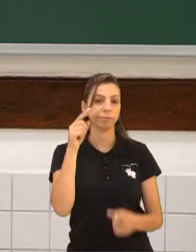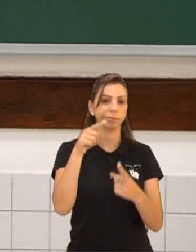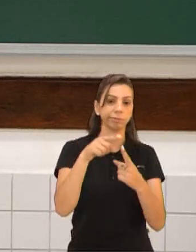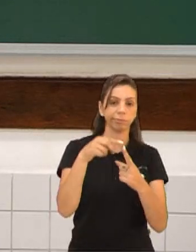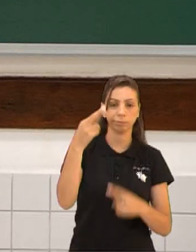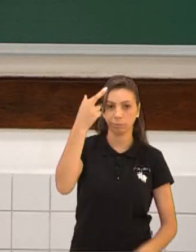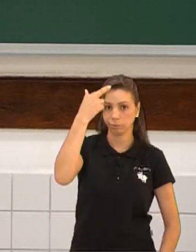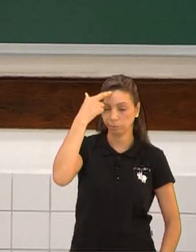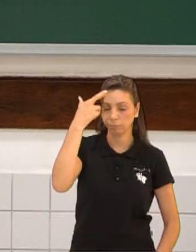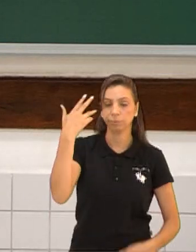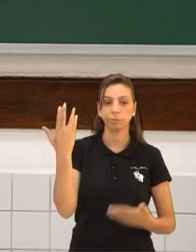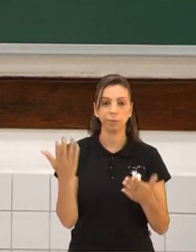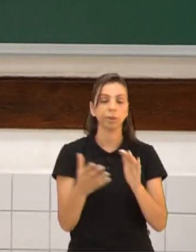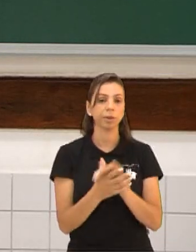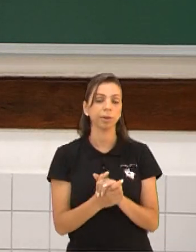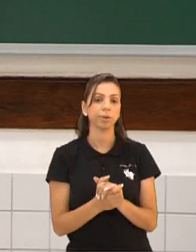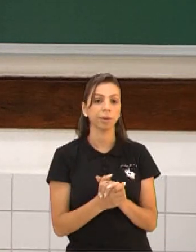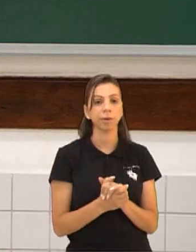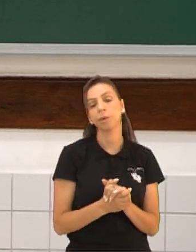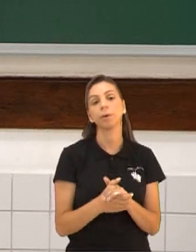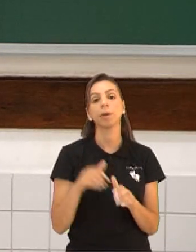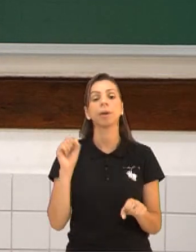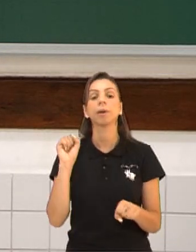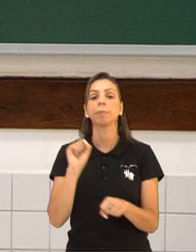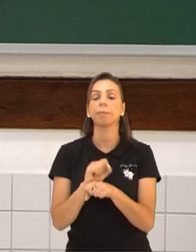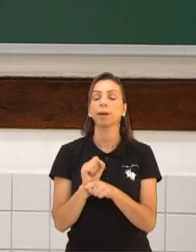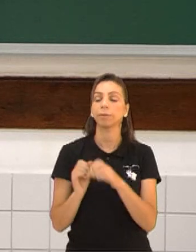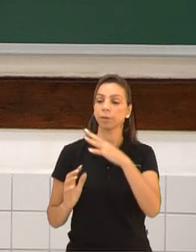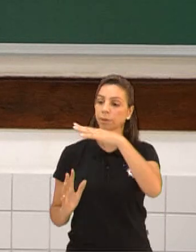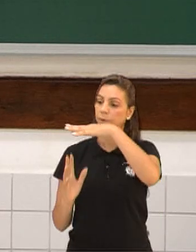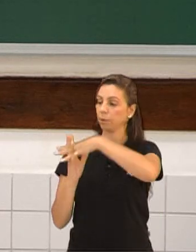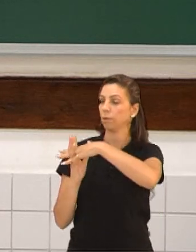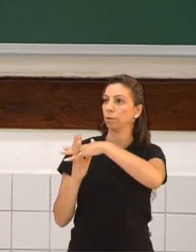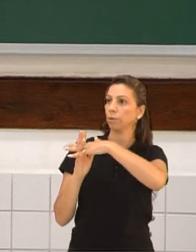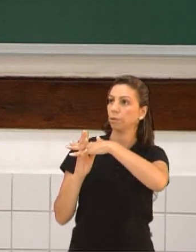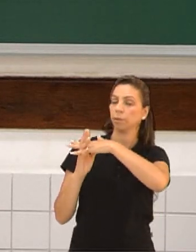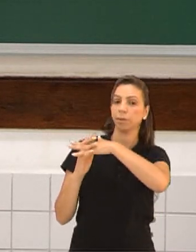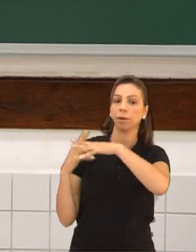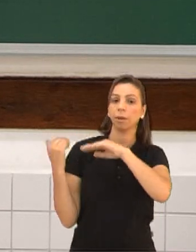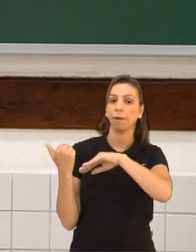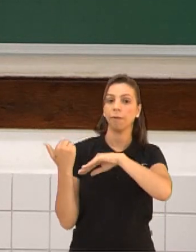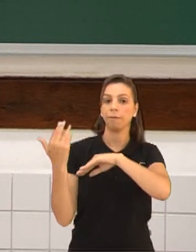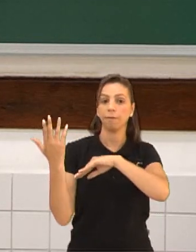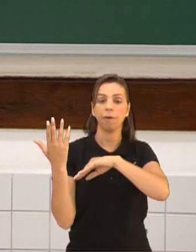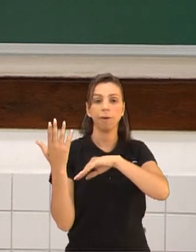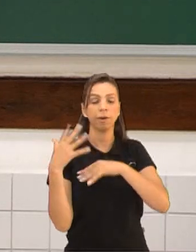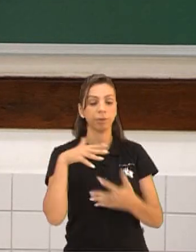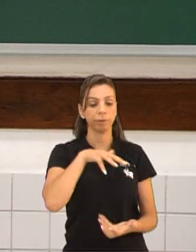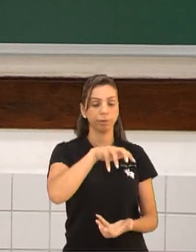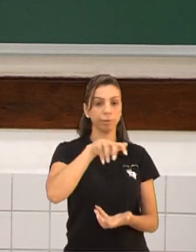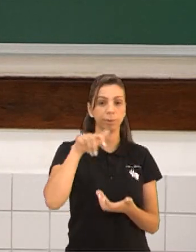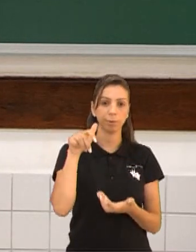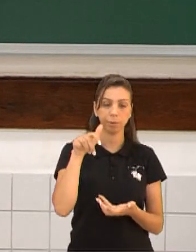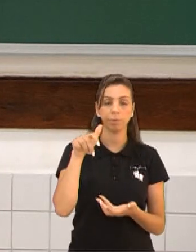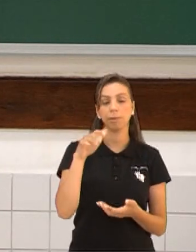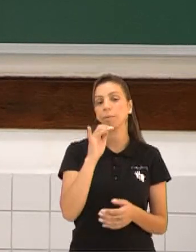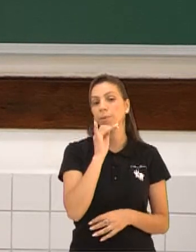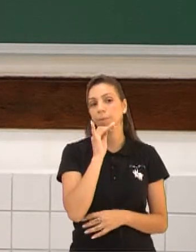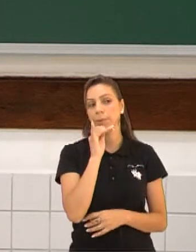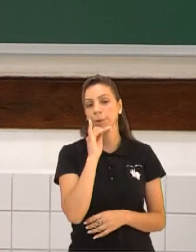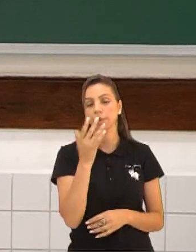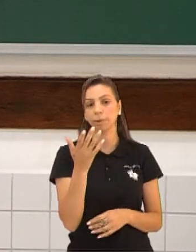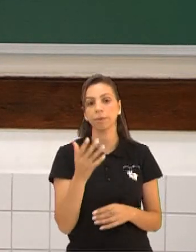supero a metafísica, eu paro de olhar para o transcendente, ou seja, aquilo que está fora do nosso mundo material. Por exemplo, eu